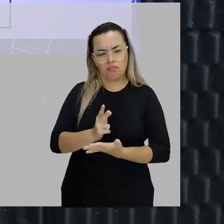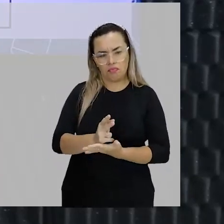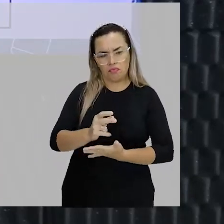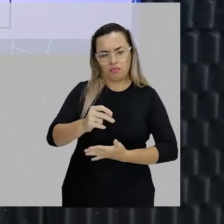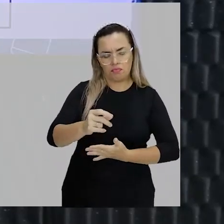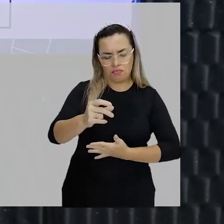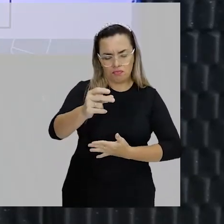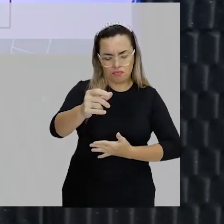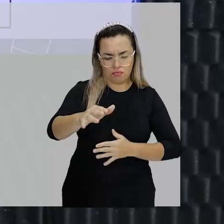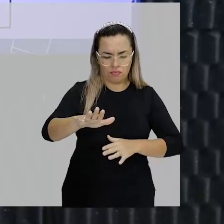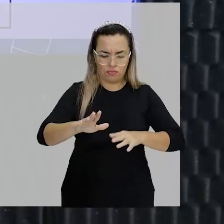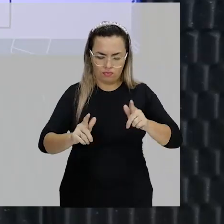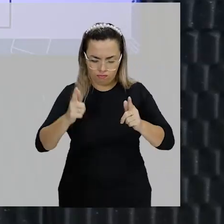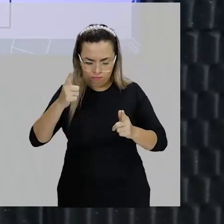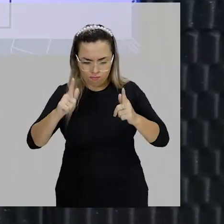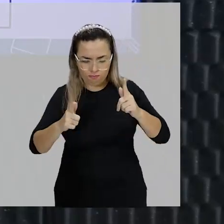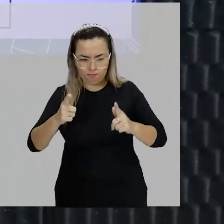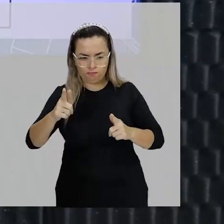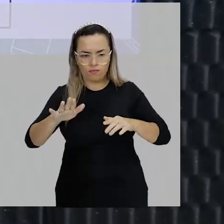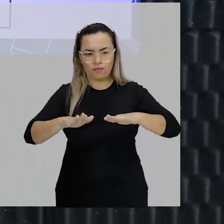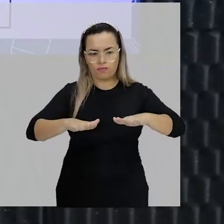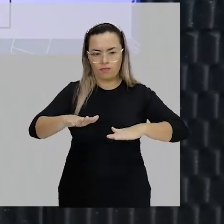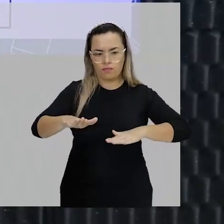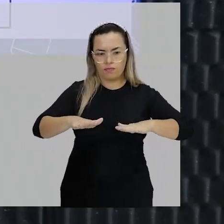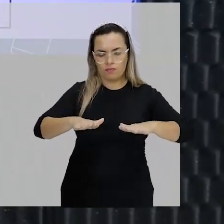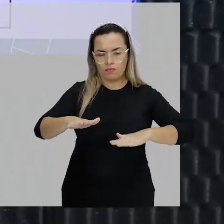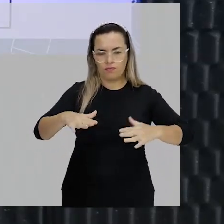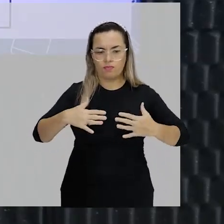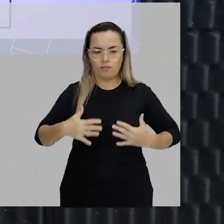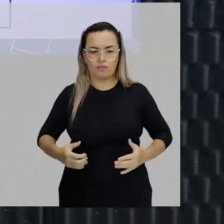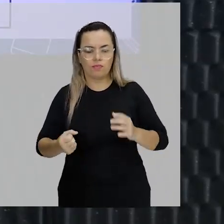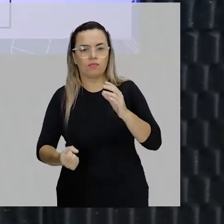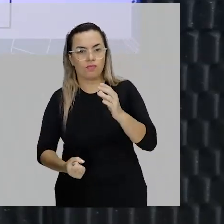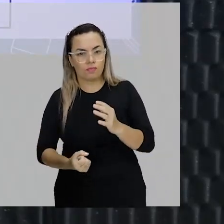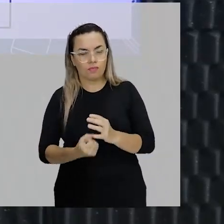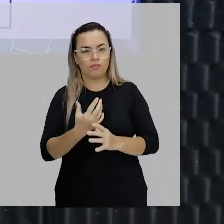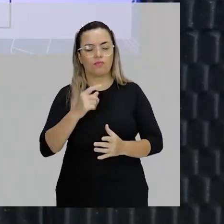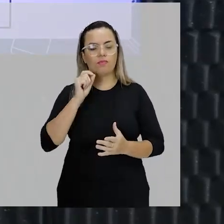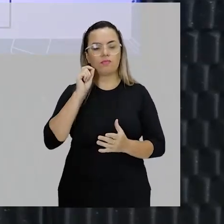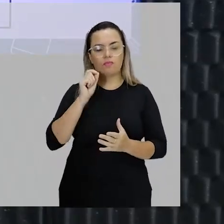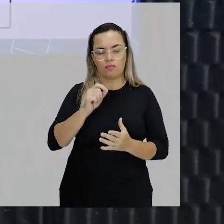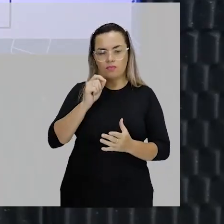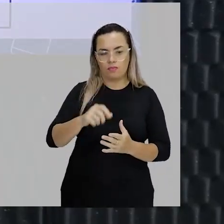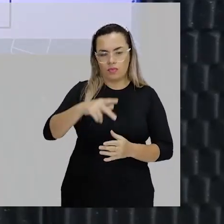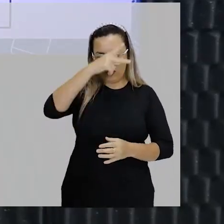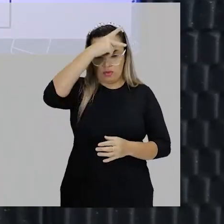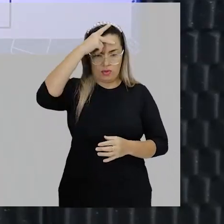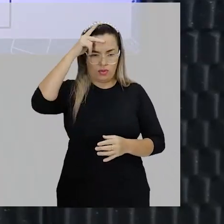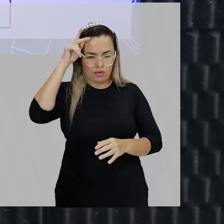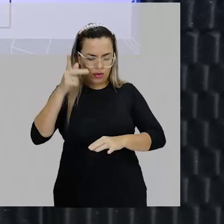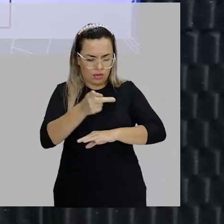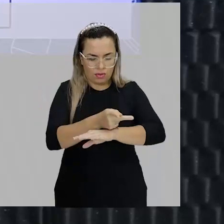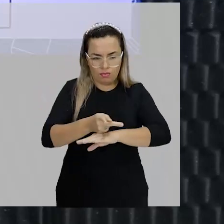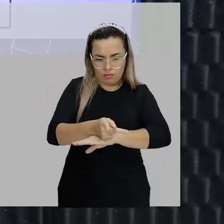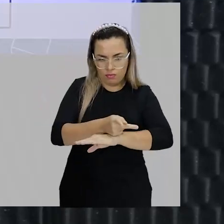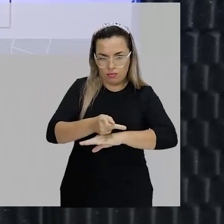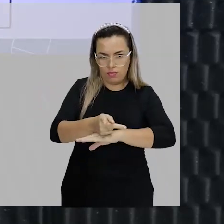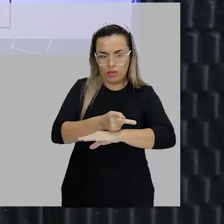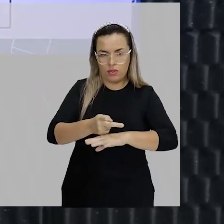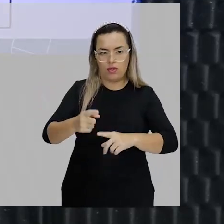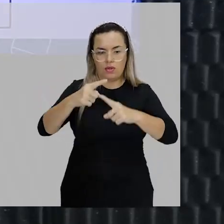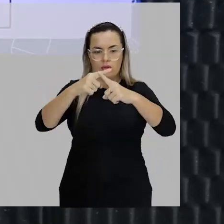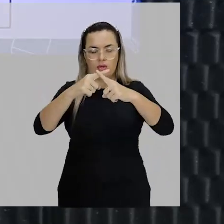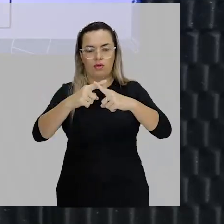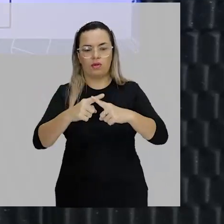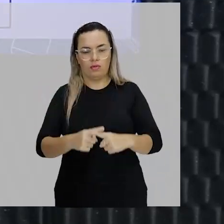gestos motores que acontecem, que aparecem, que surgem, logo o ser humano depois ele procura uma forma de